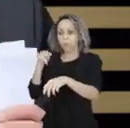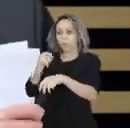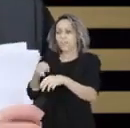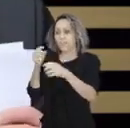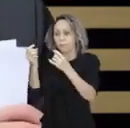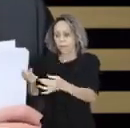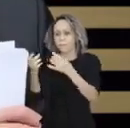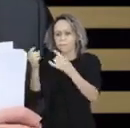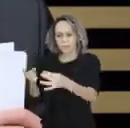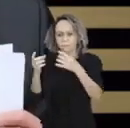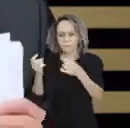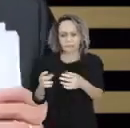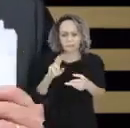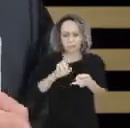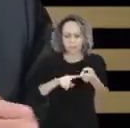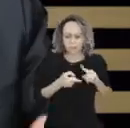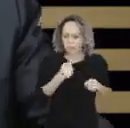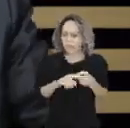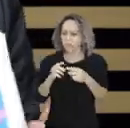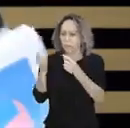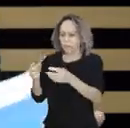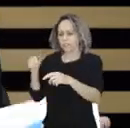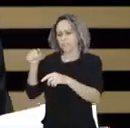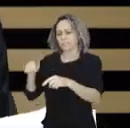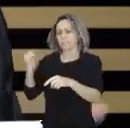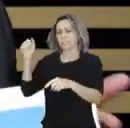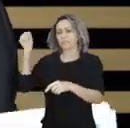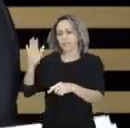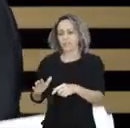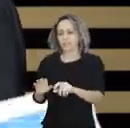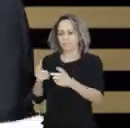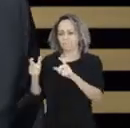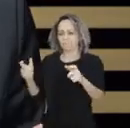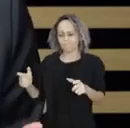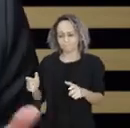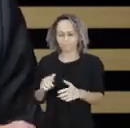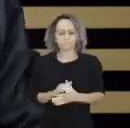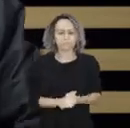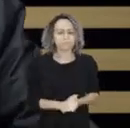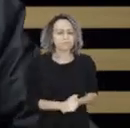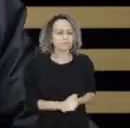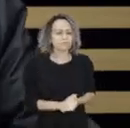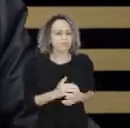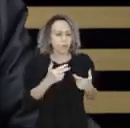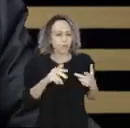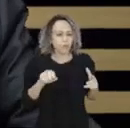Achei muito grave. Ou seja, coisa que a gente fazia, coisa que a gente sabe fazer,